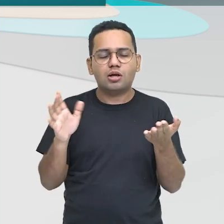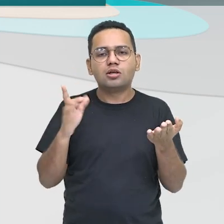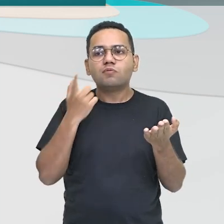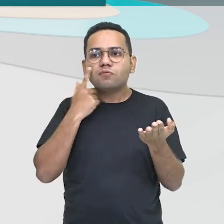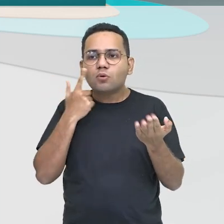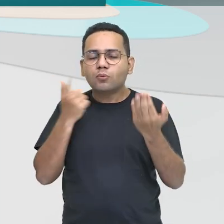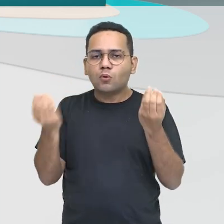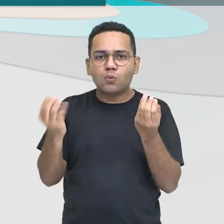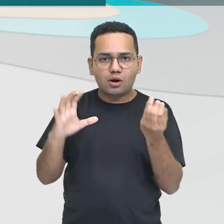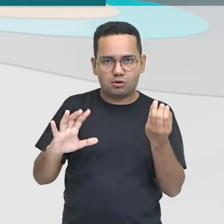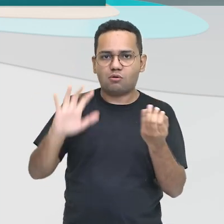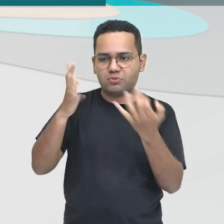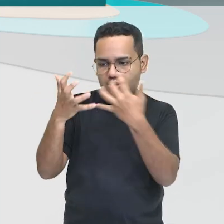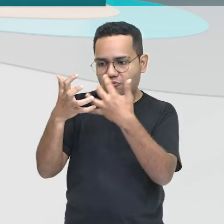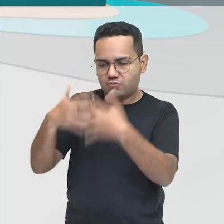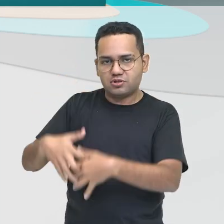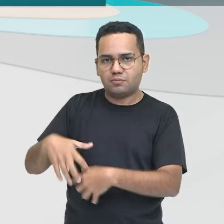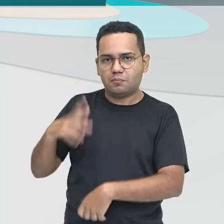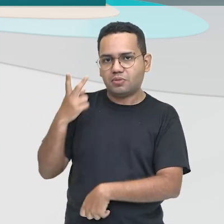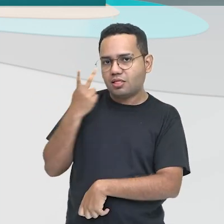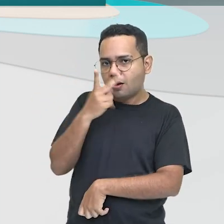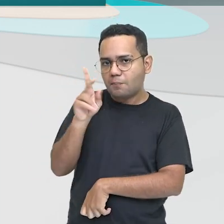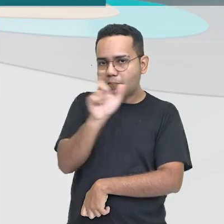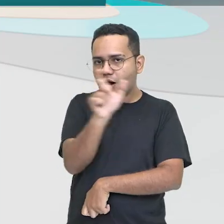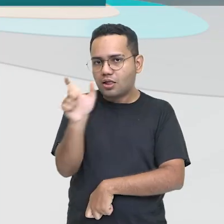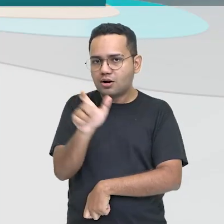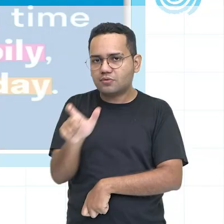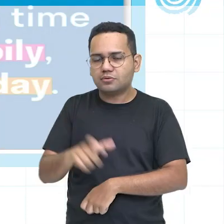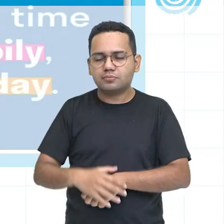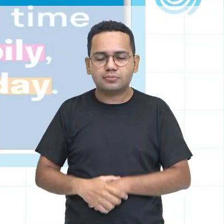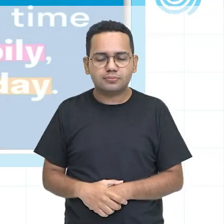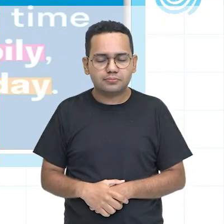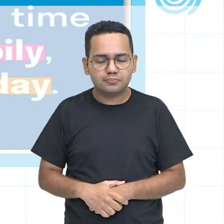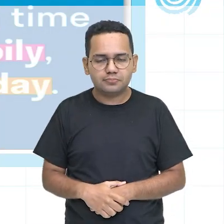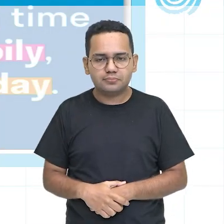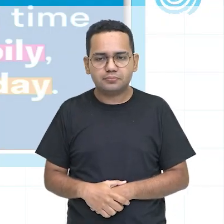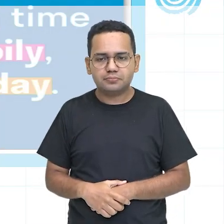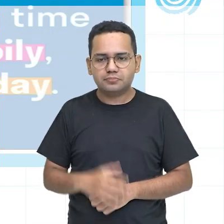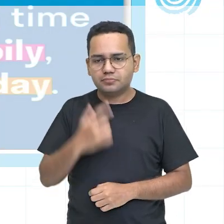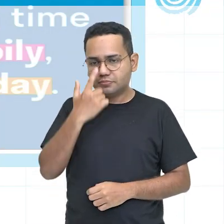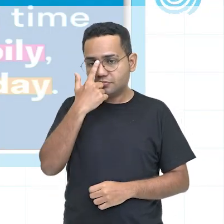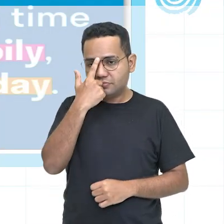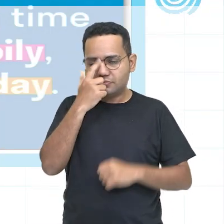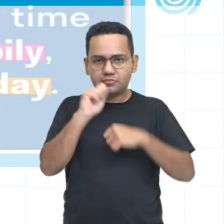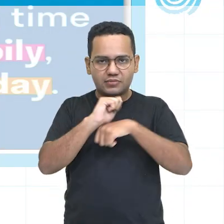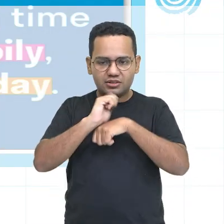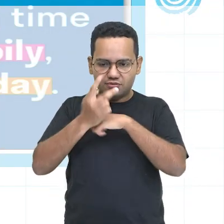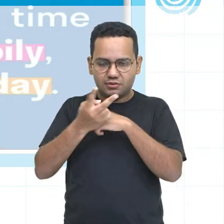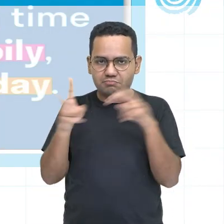Acompanhe. Olha só, então eu tenho o advérbio aqui, né, com o seguinte texto. Olha só, vamos lá. Advérbios é o título.